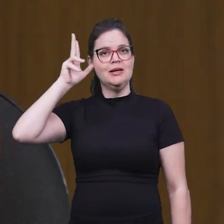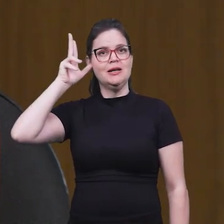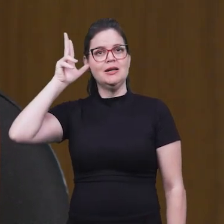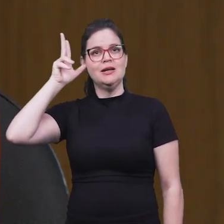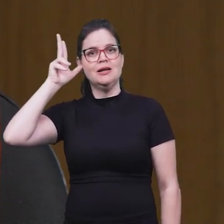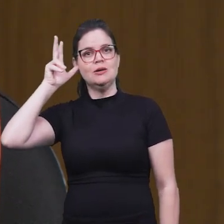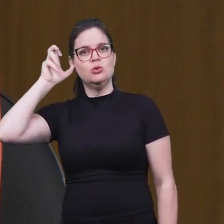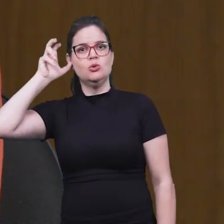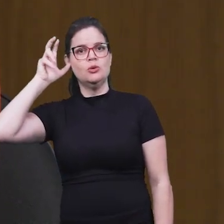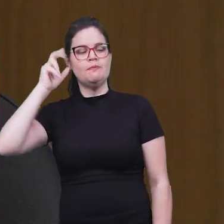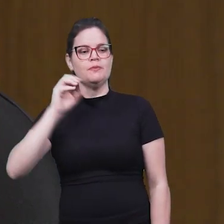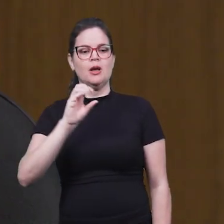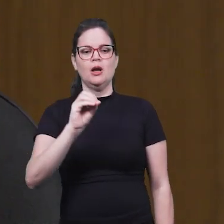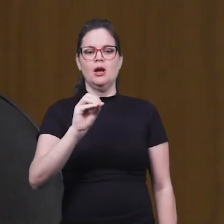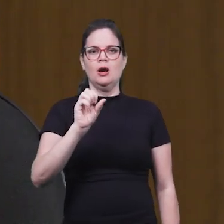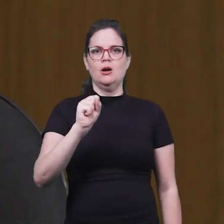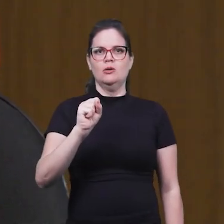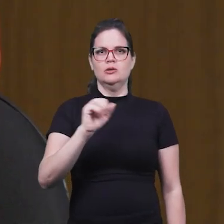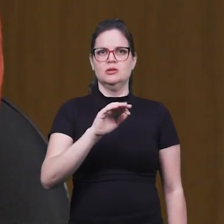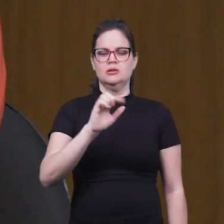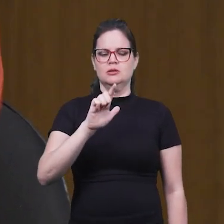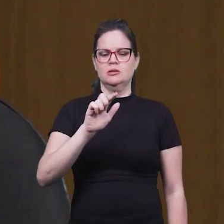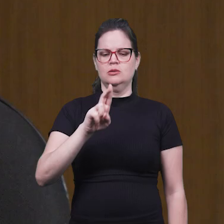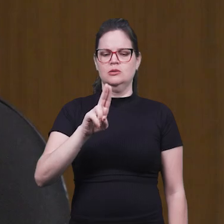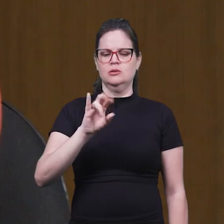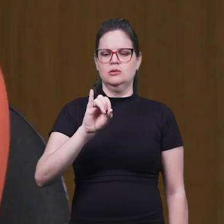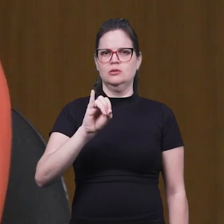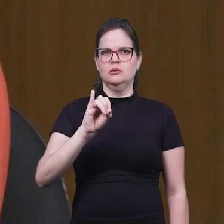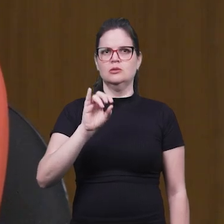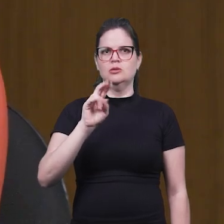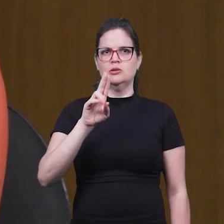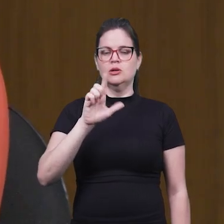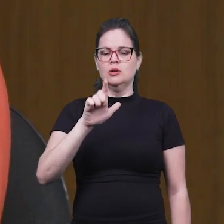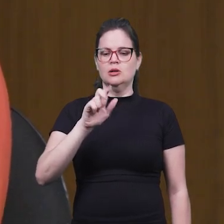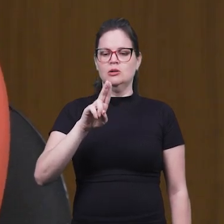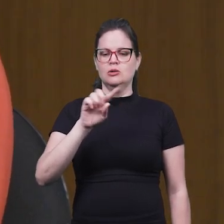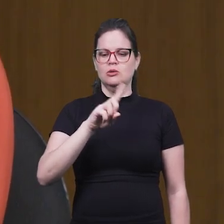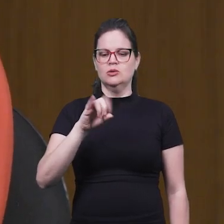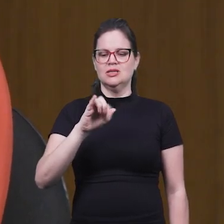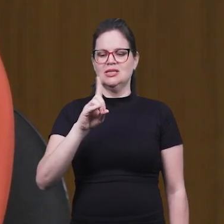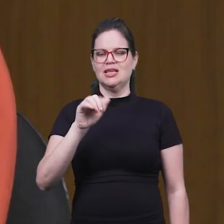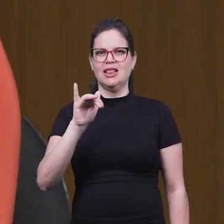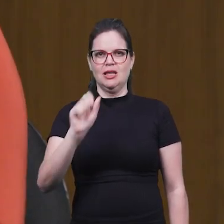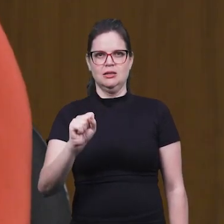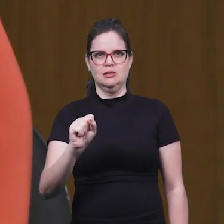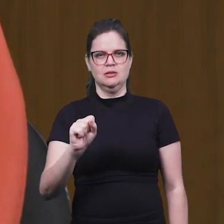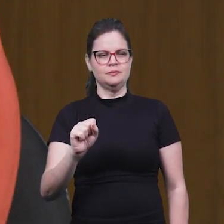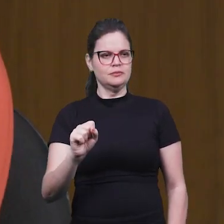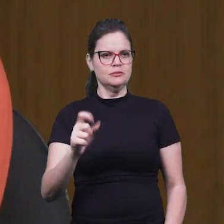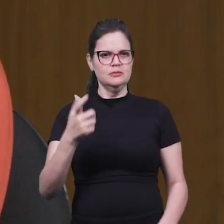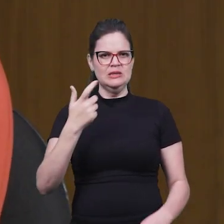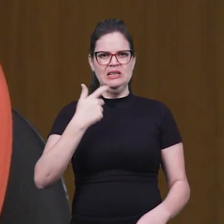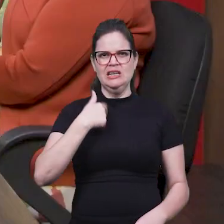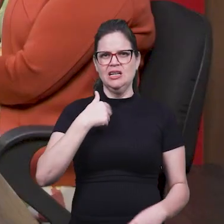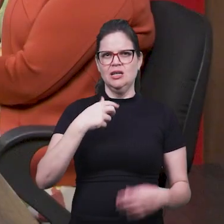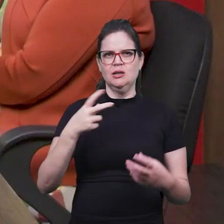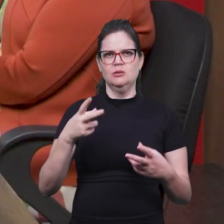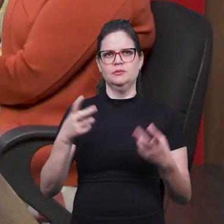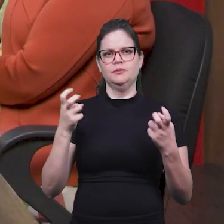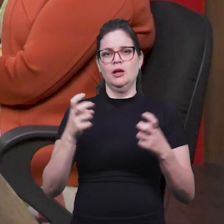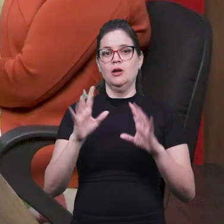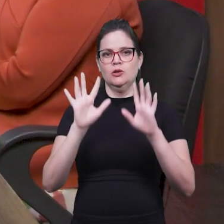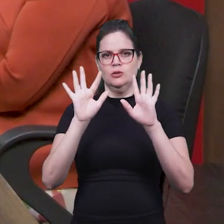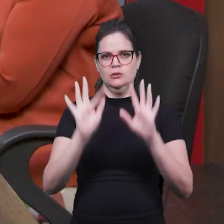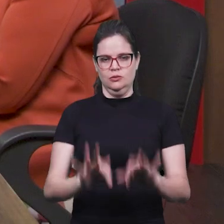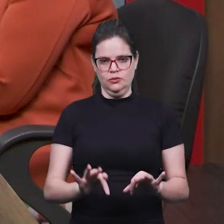Lusíadas. O homem falando lá e eu não queria nem saber como estava falando, eu estava no clamor. E aí, quando terminou, eu falei com